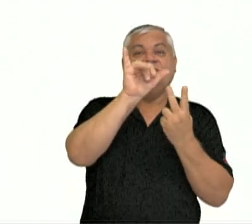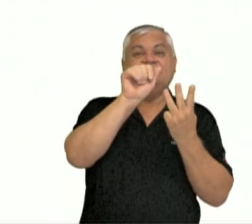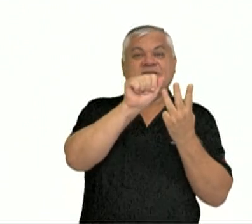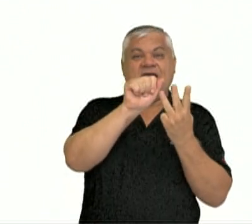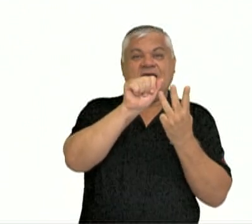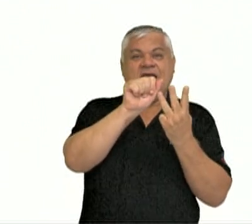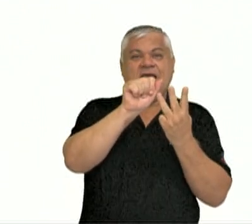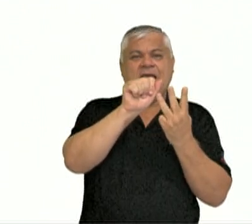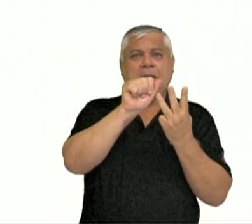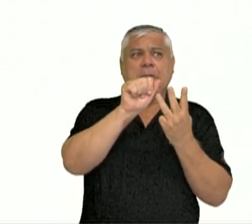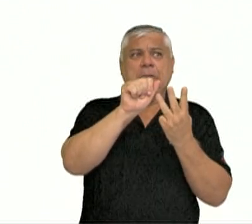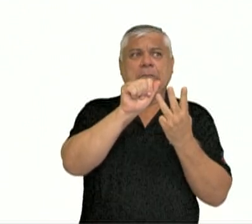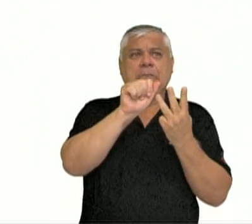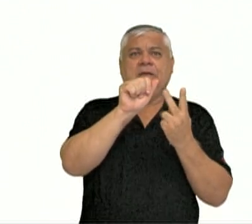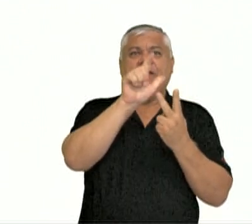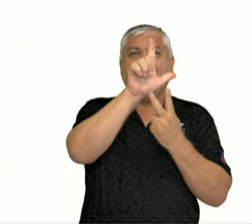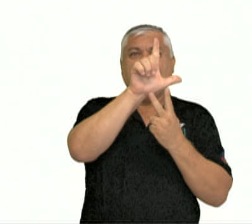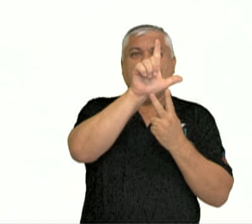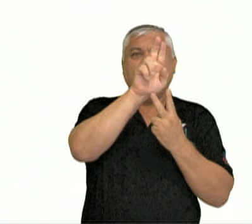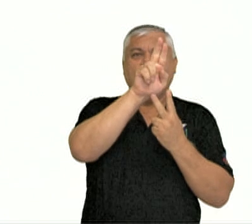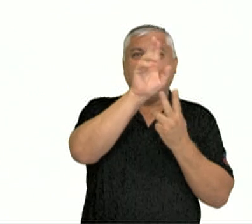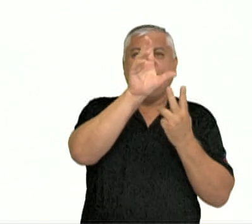Lúcia. 2 sílabas.